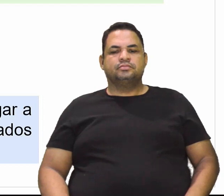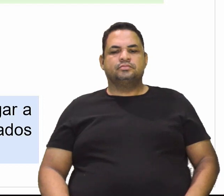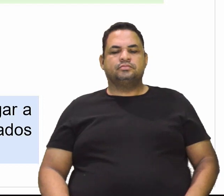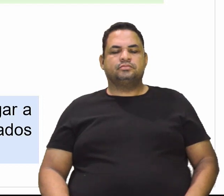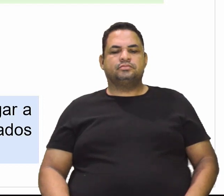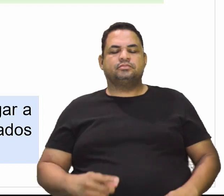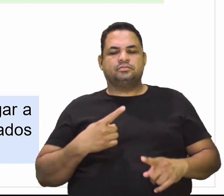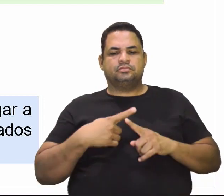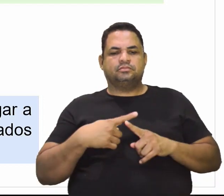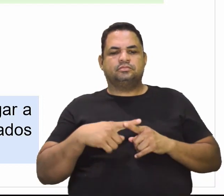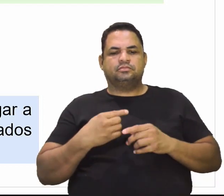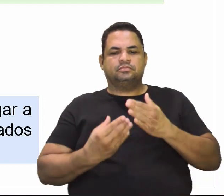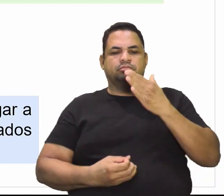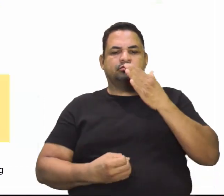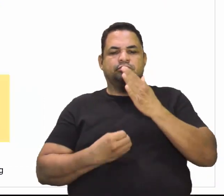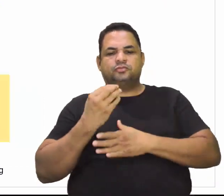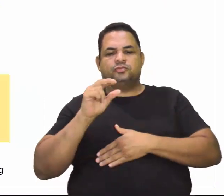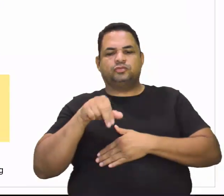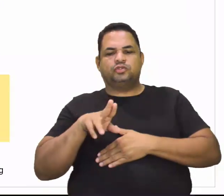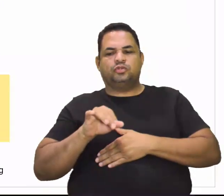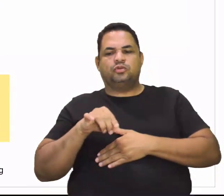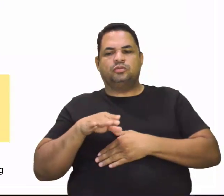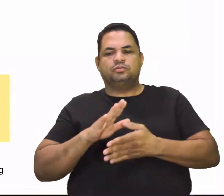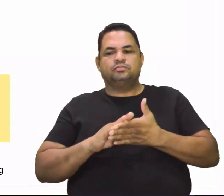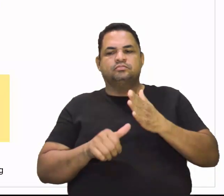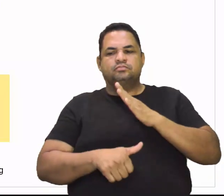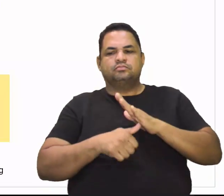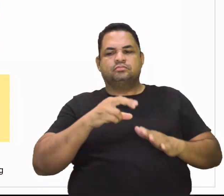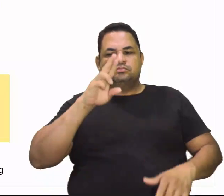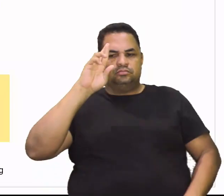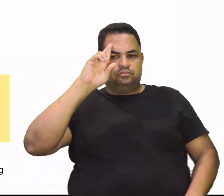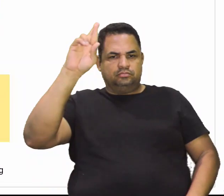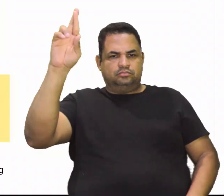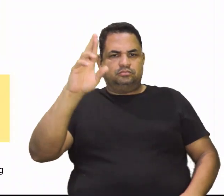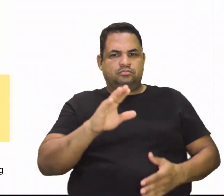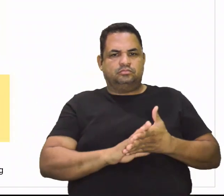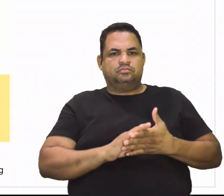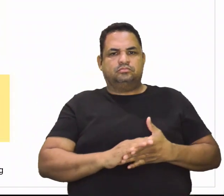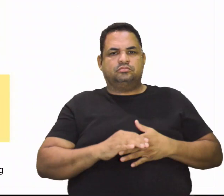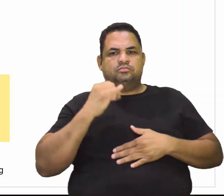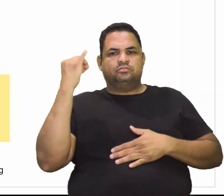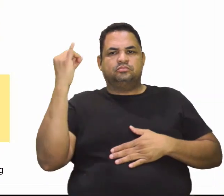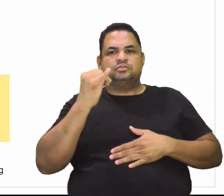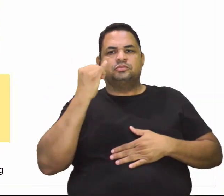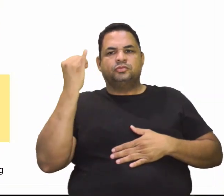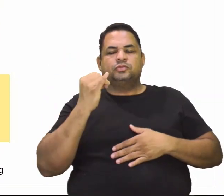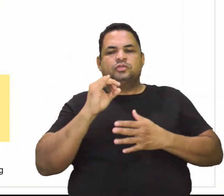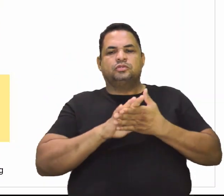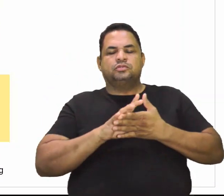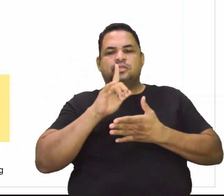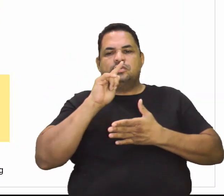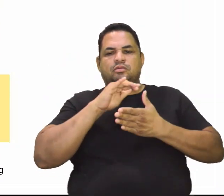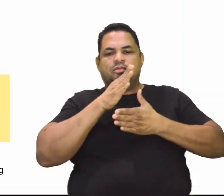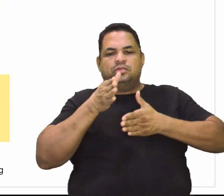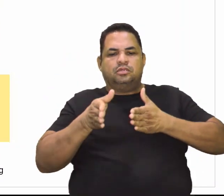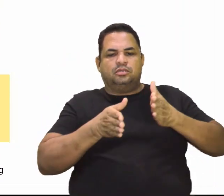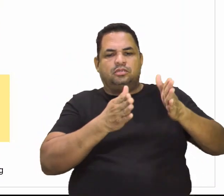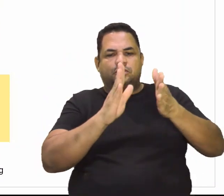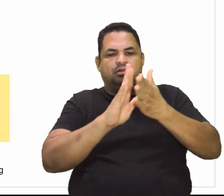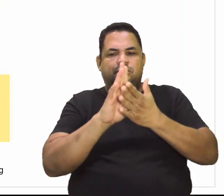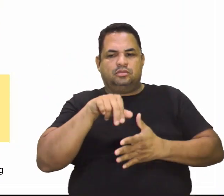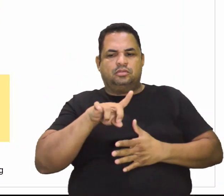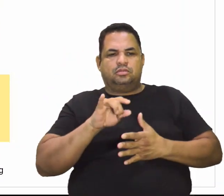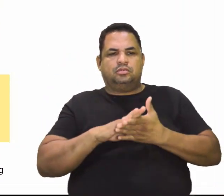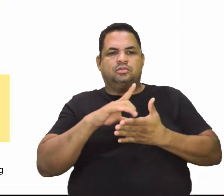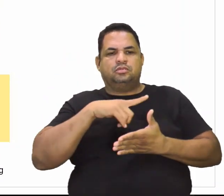mesmo porque ele vem de nomos, os primeiros líderes. O rio Nilo é um importante rio da África. O rio Nilo passa aí